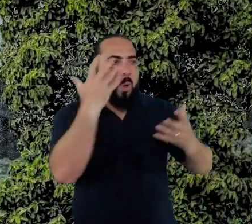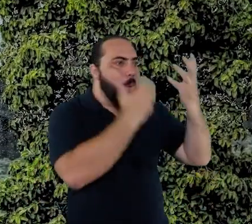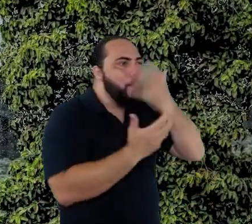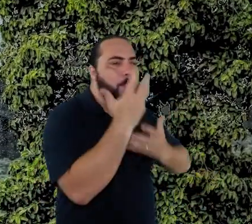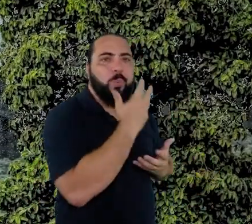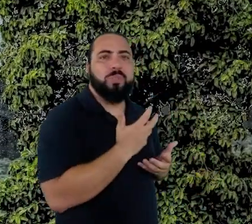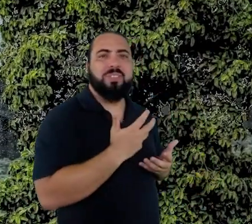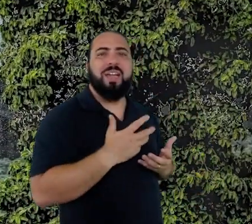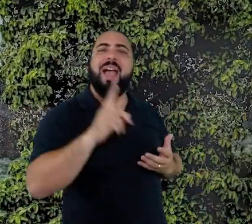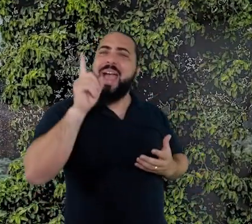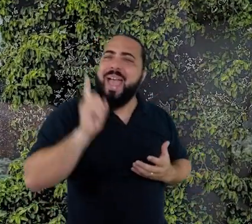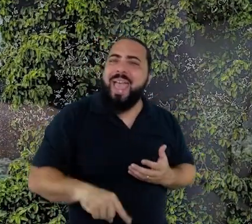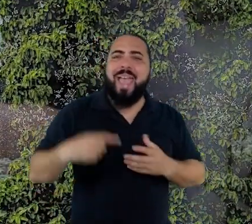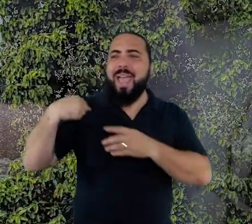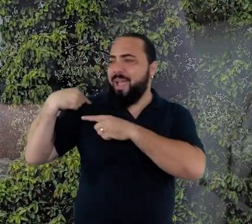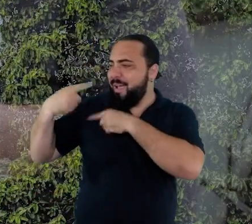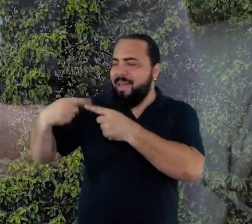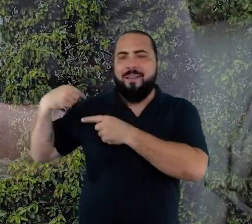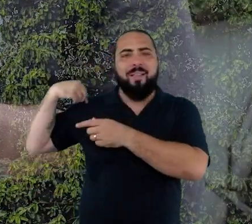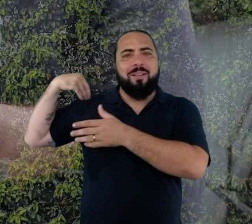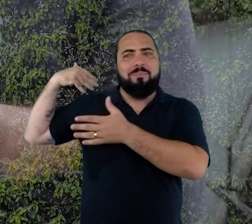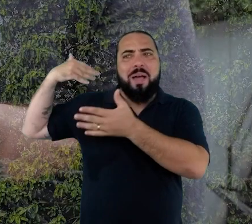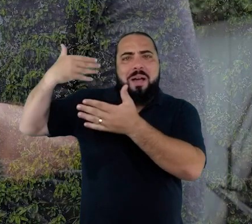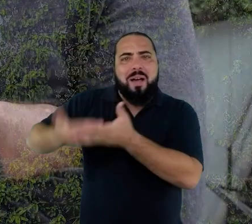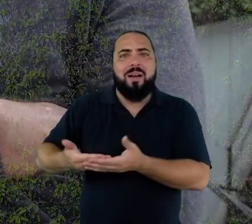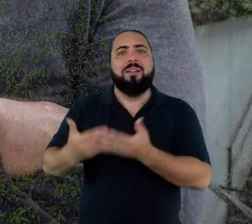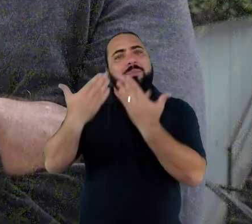música é herança direta, né?